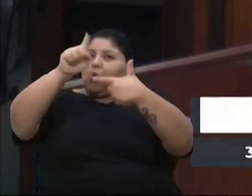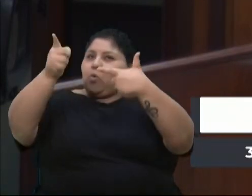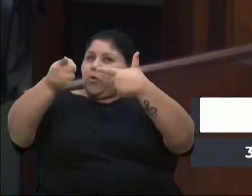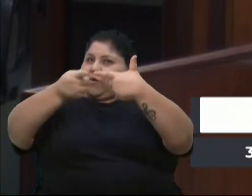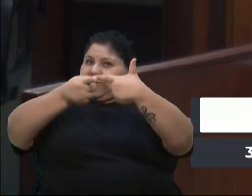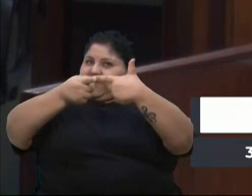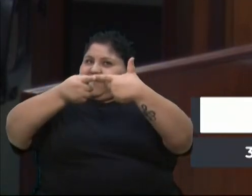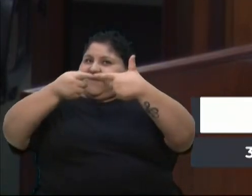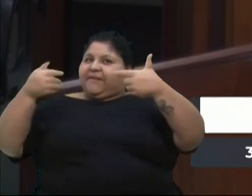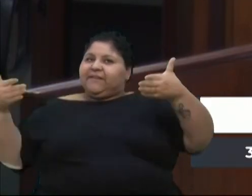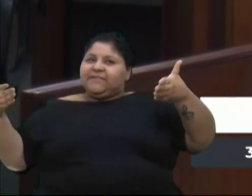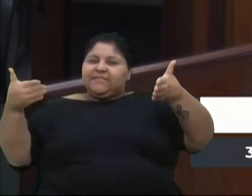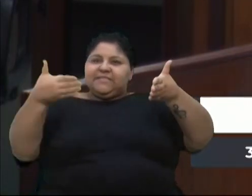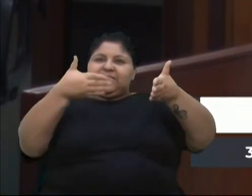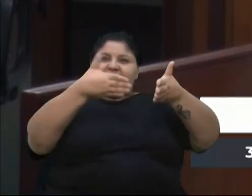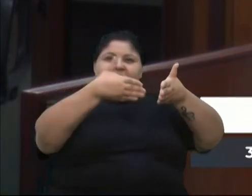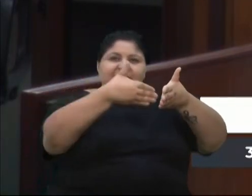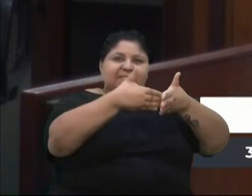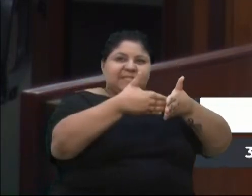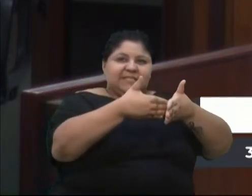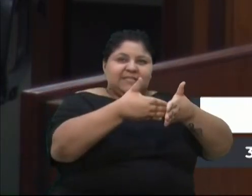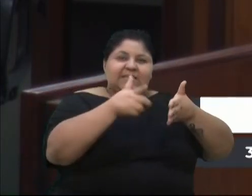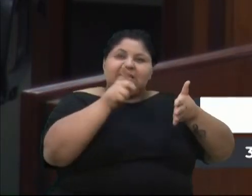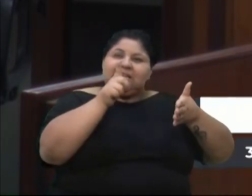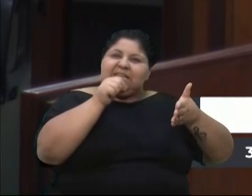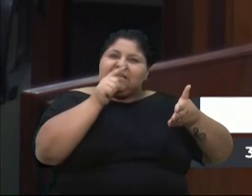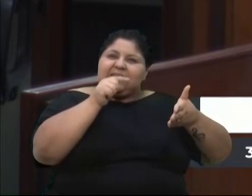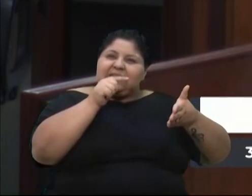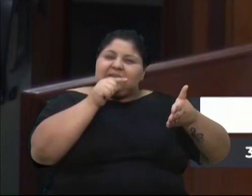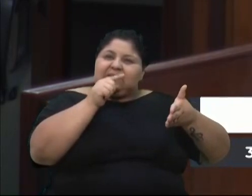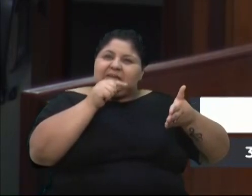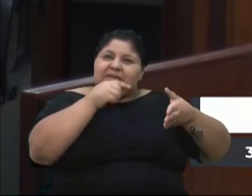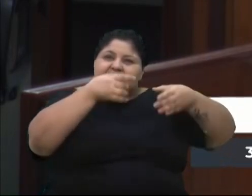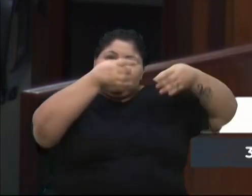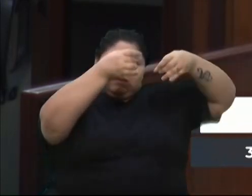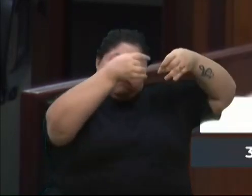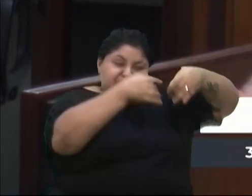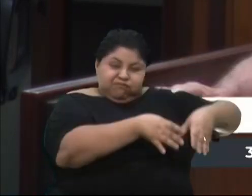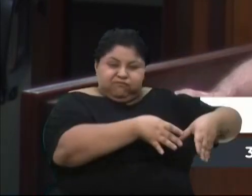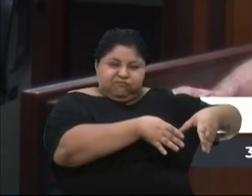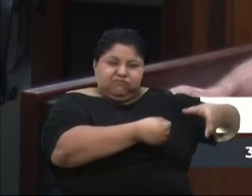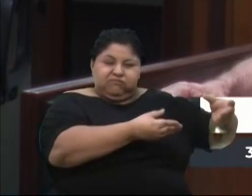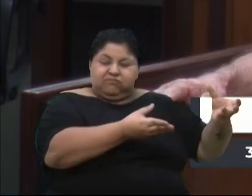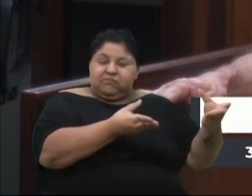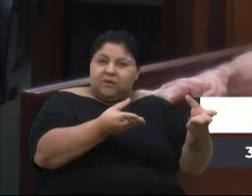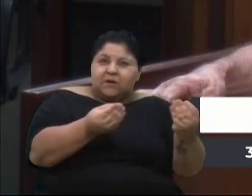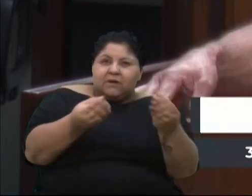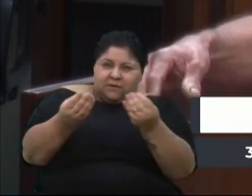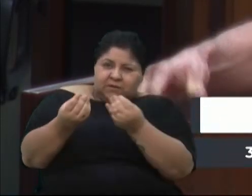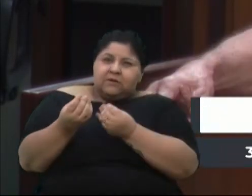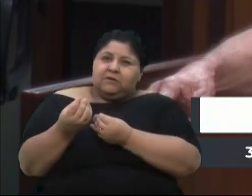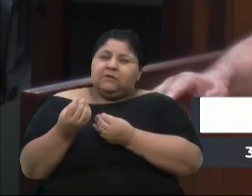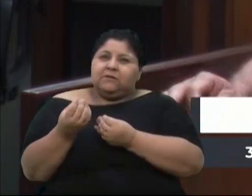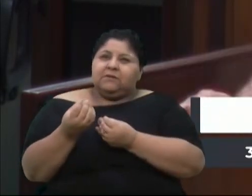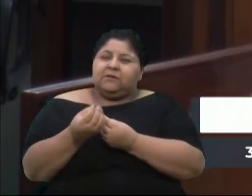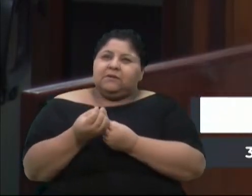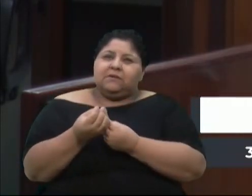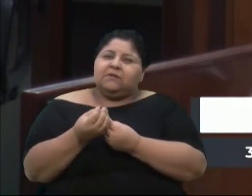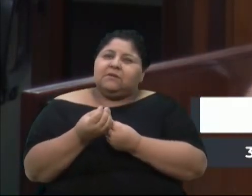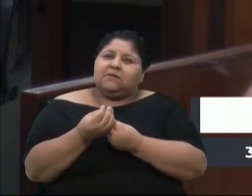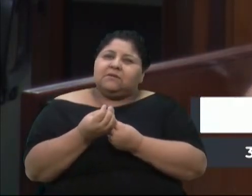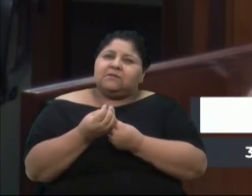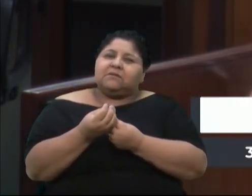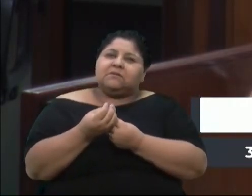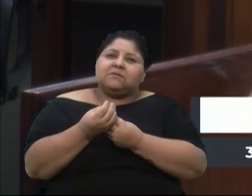águas, prejudica muito, né? Ali na lei das águas, acaba prejudicando a